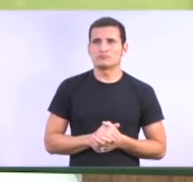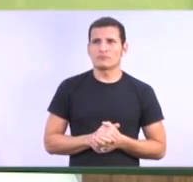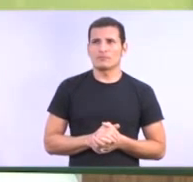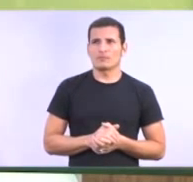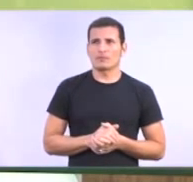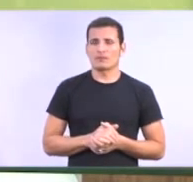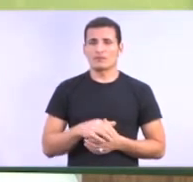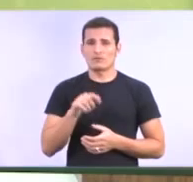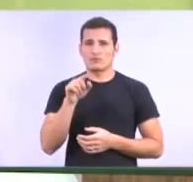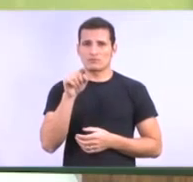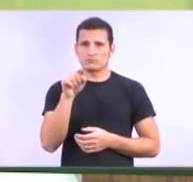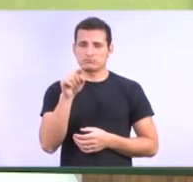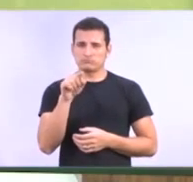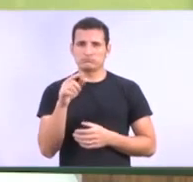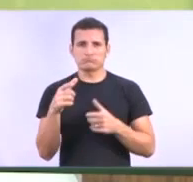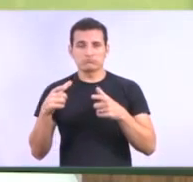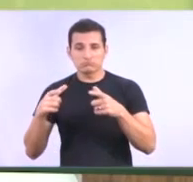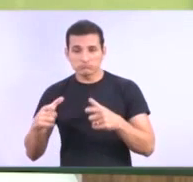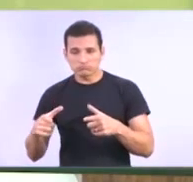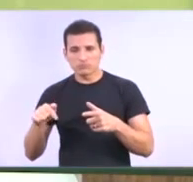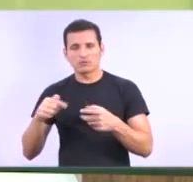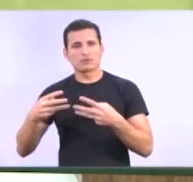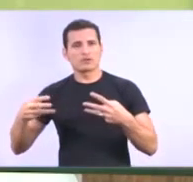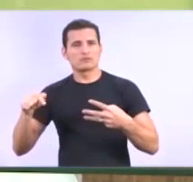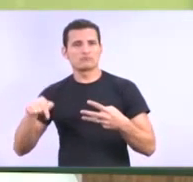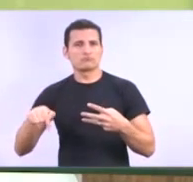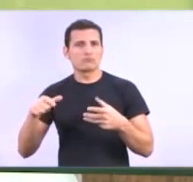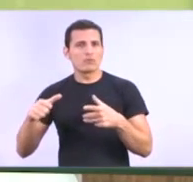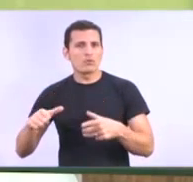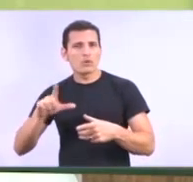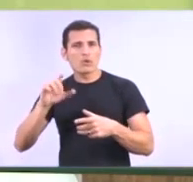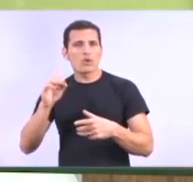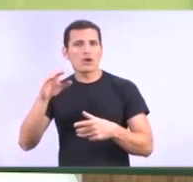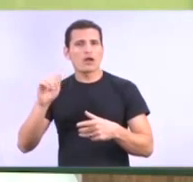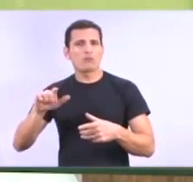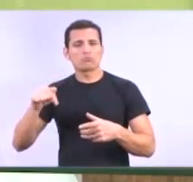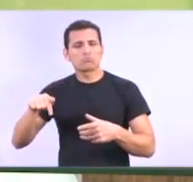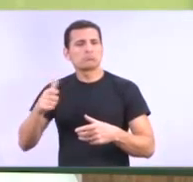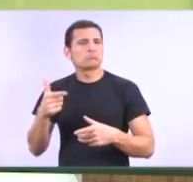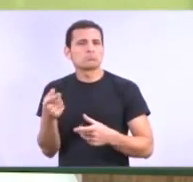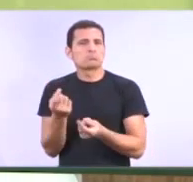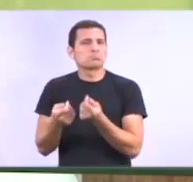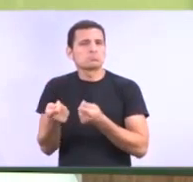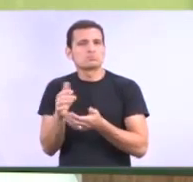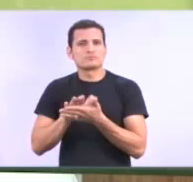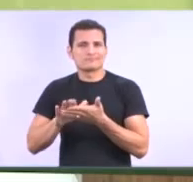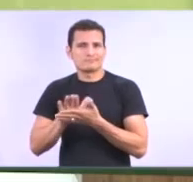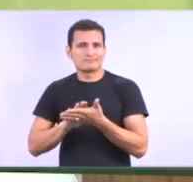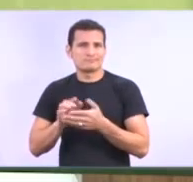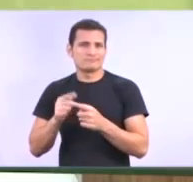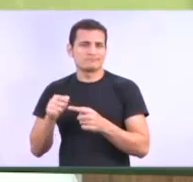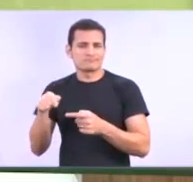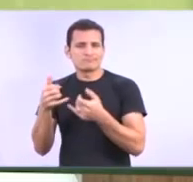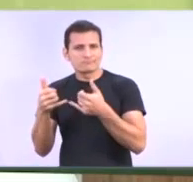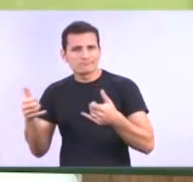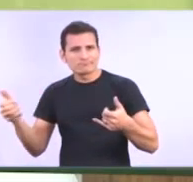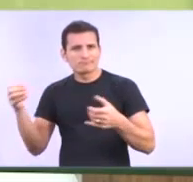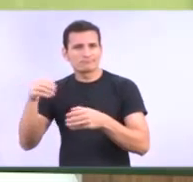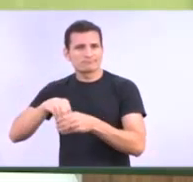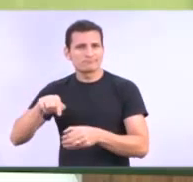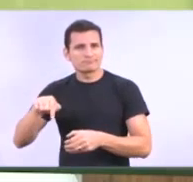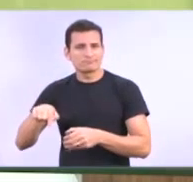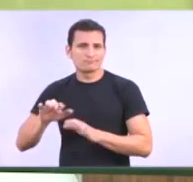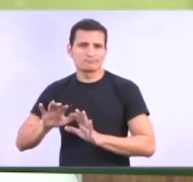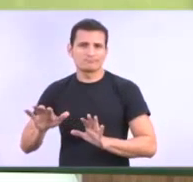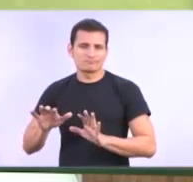se conectando dentro da rede local, praticamente você não tem custo, porque a rede local é feita, né, o cabeamento interno,